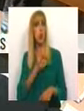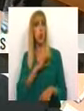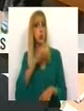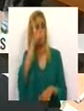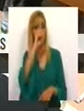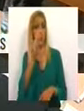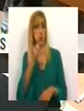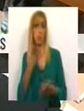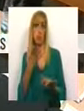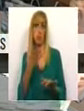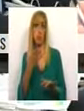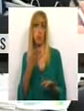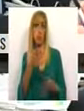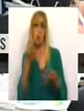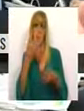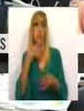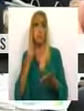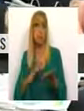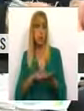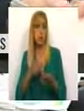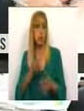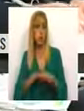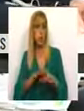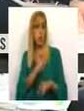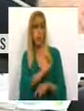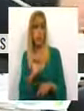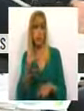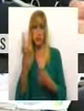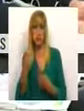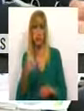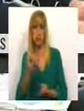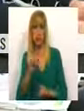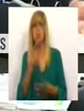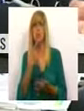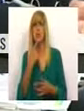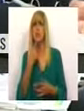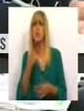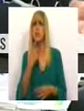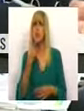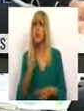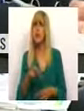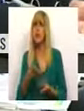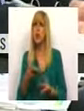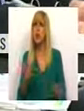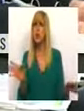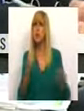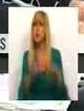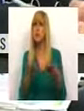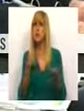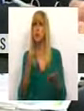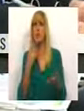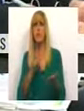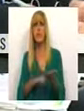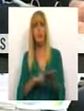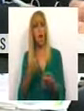certamente não é por culpa sua, mas voltou a fazer aqui uma referência nesta comissão a um facto que não é